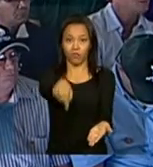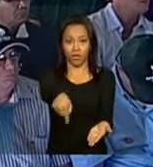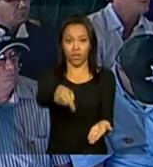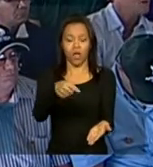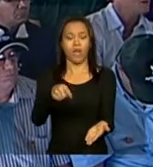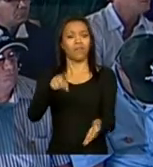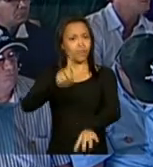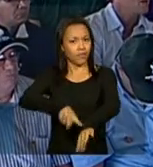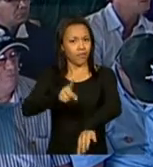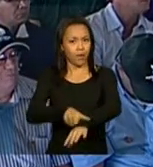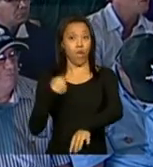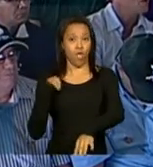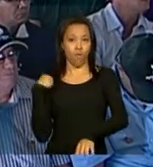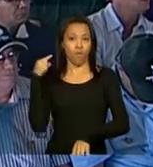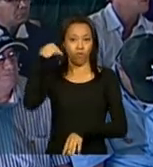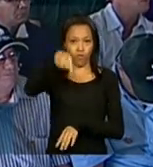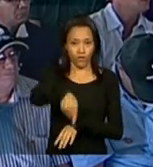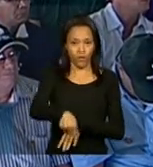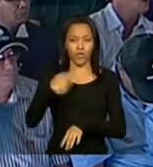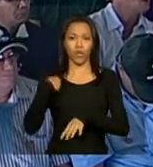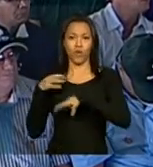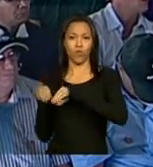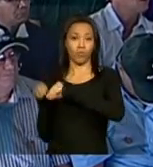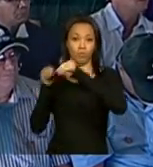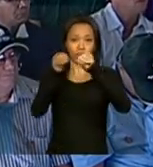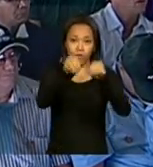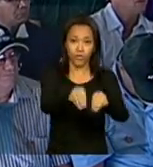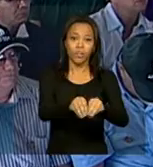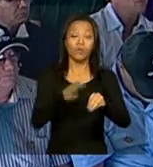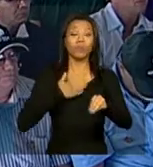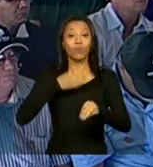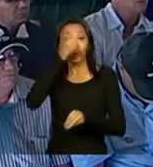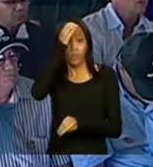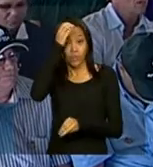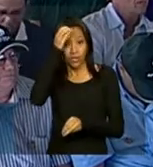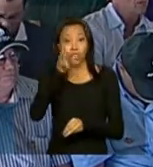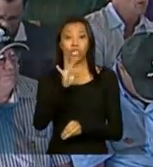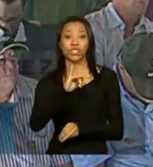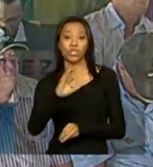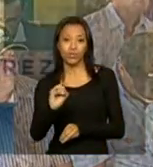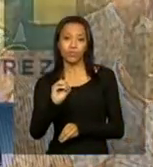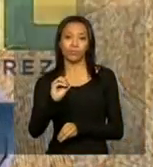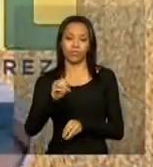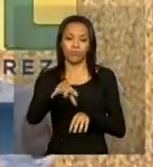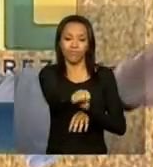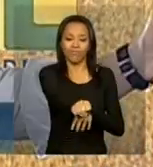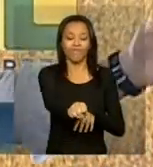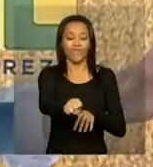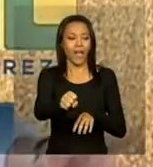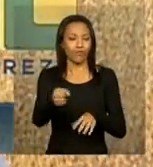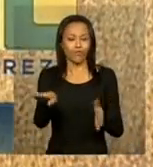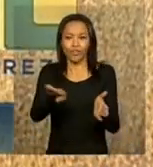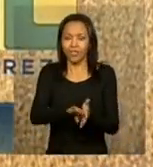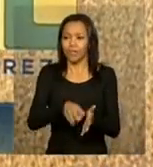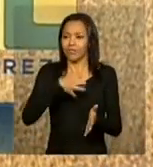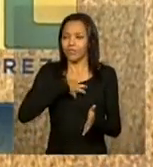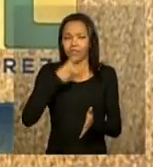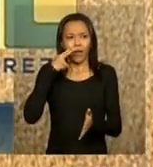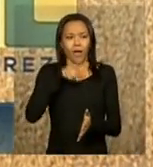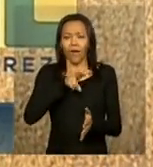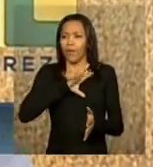cá, eu, no caso, vim trazer a mudança do meu tio, que era poceiro. E me apaixonei logo pelo que vi